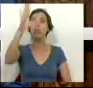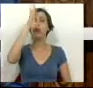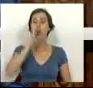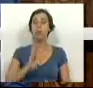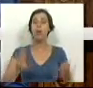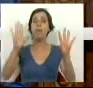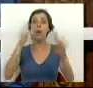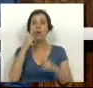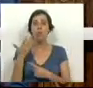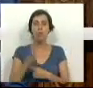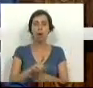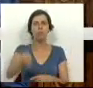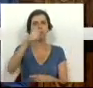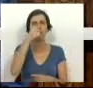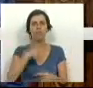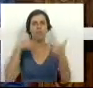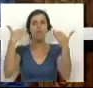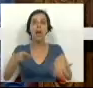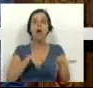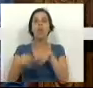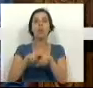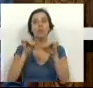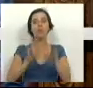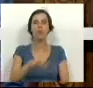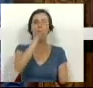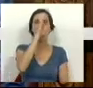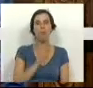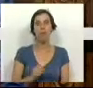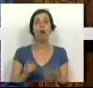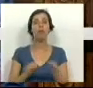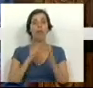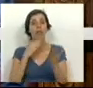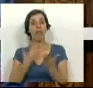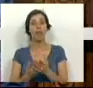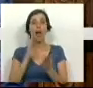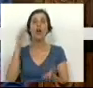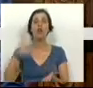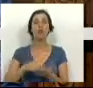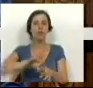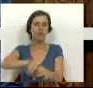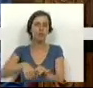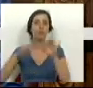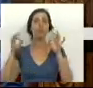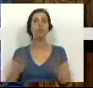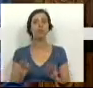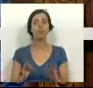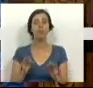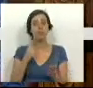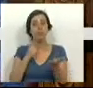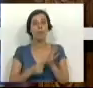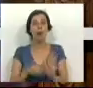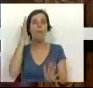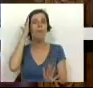mas também vêm mostrar o quanto estão erradas as políticas deste Governo, que levaram a resultados desastrosos, como de resto atestam